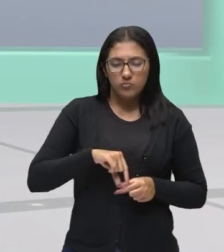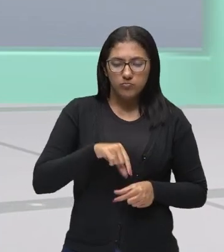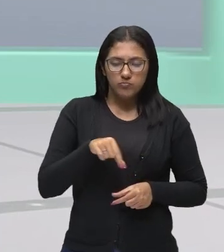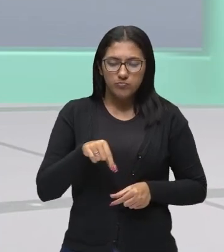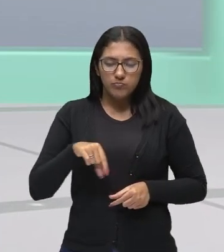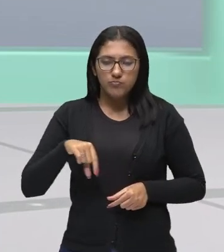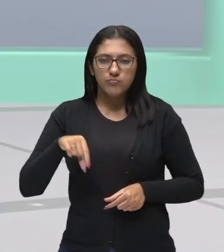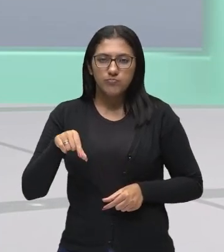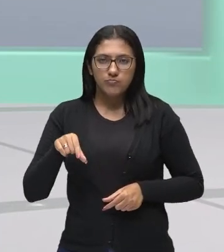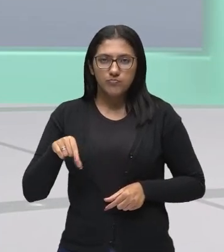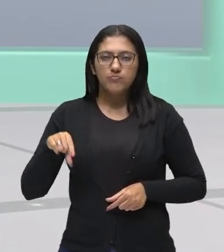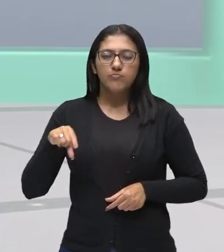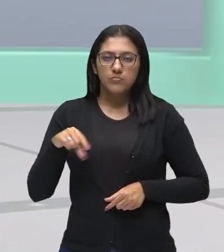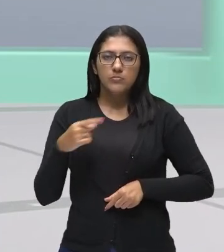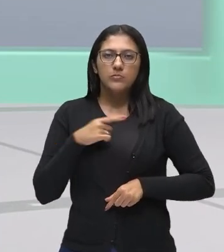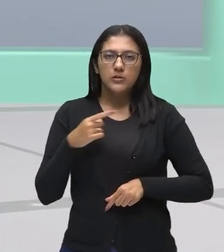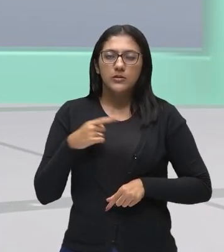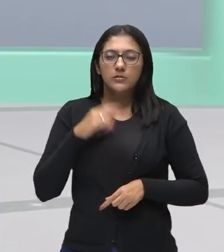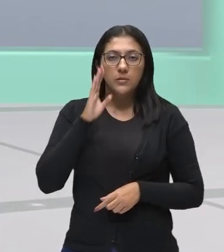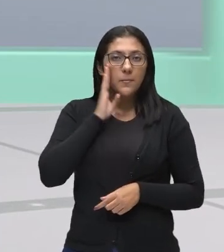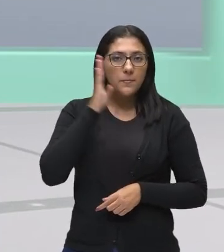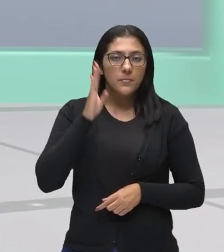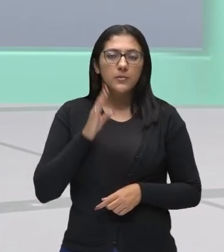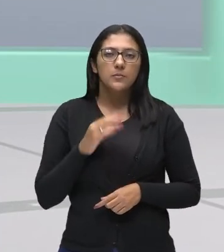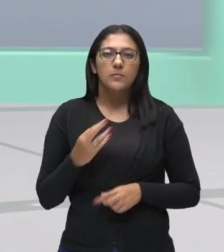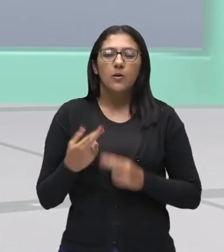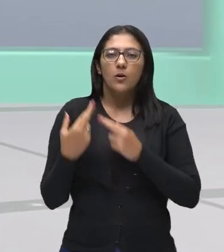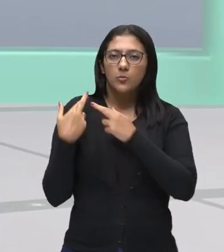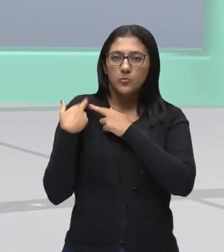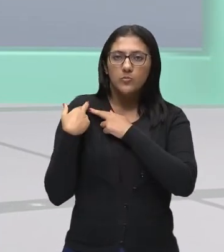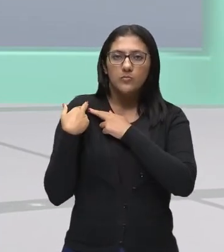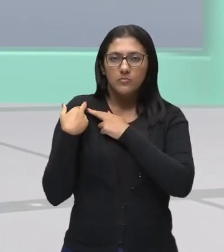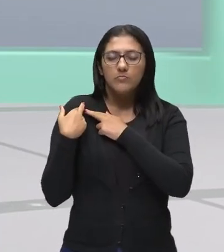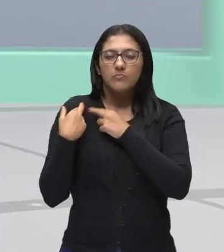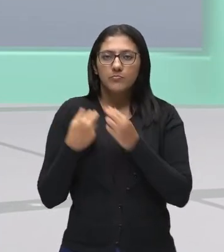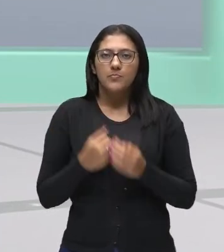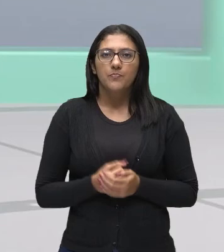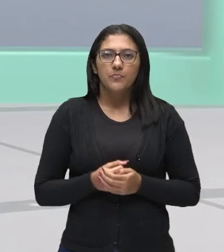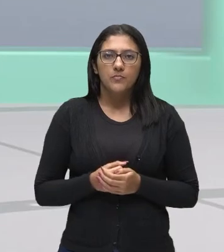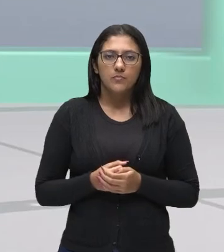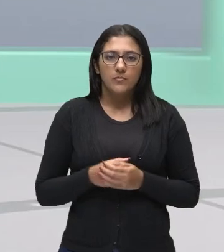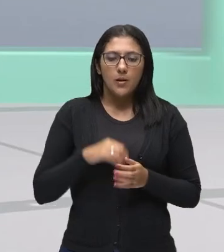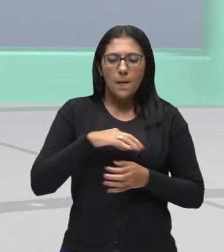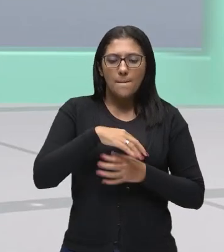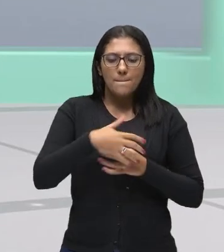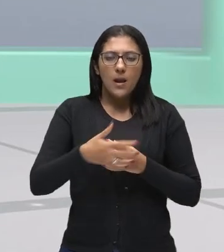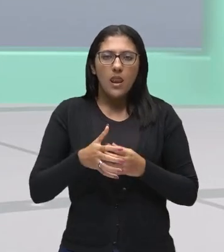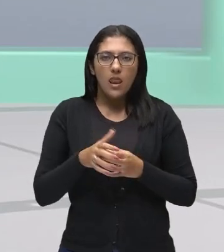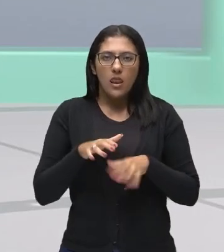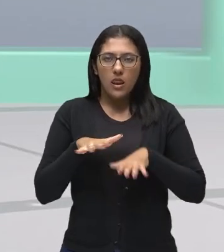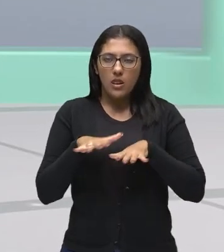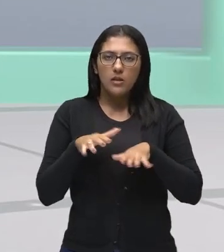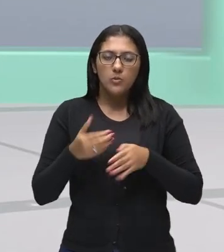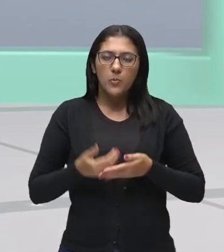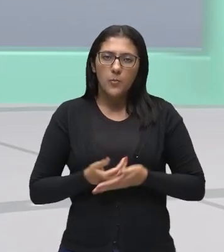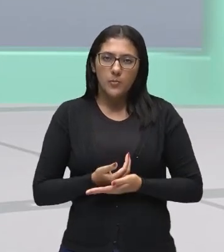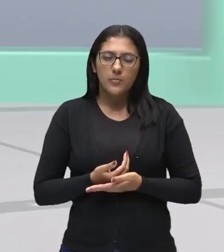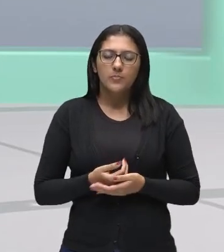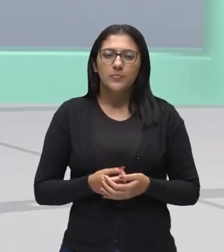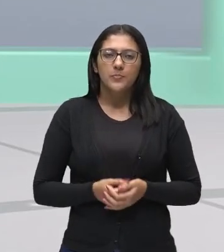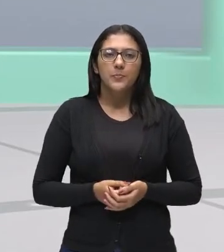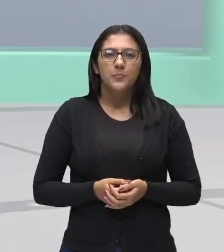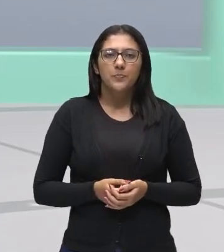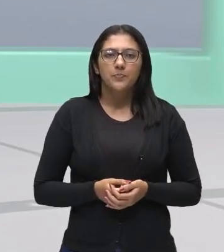cordão umbilical que vai fazer a ponte, né? Vai ali ligar a placenta até o feto.